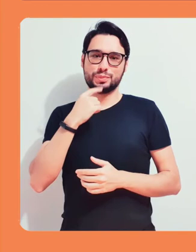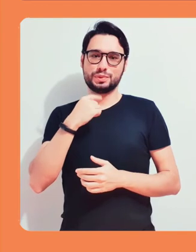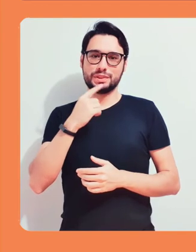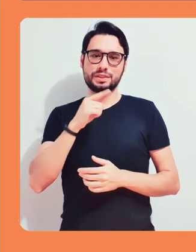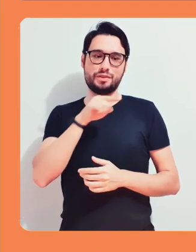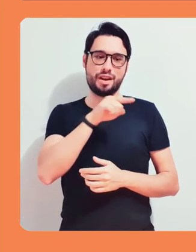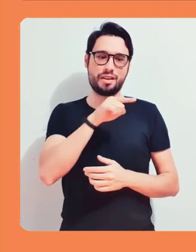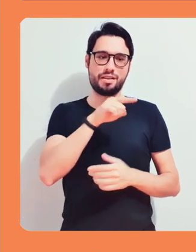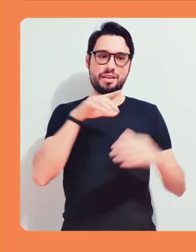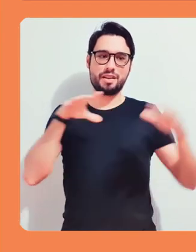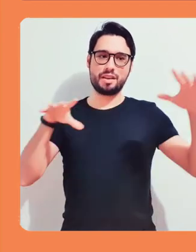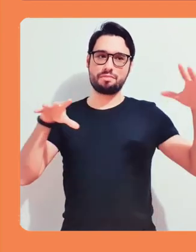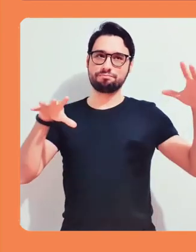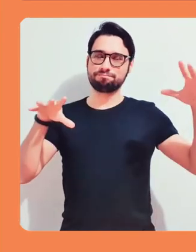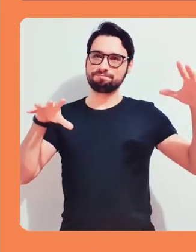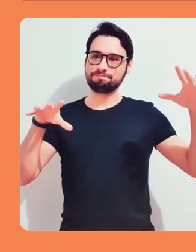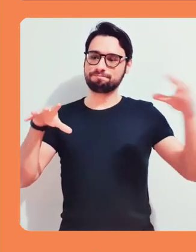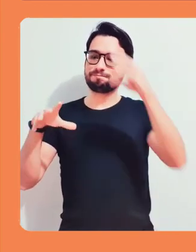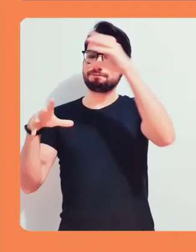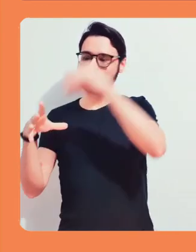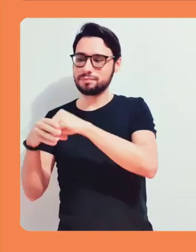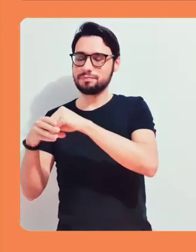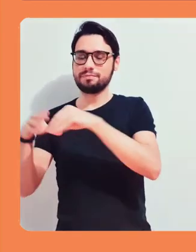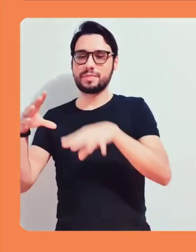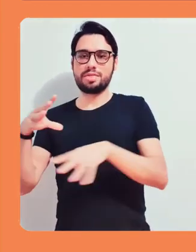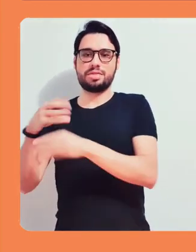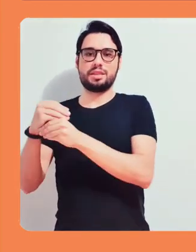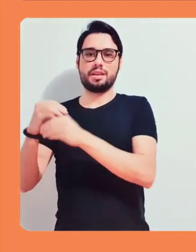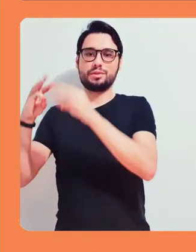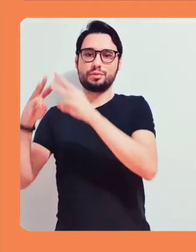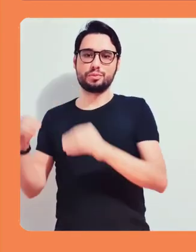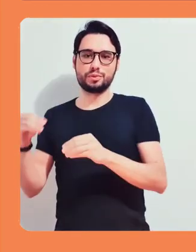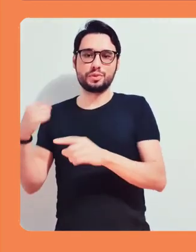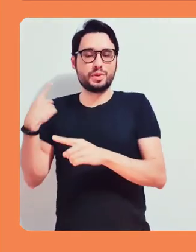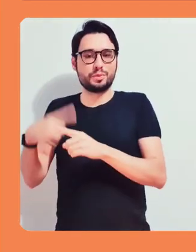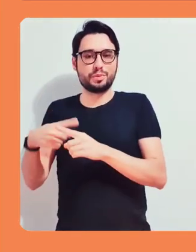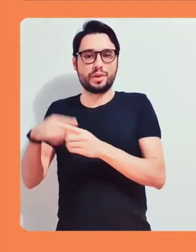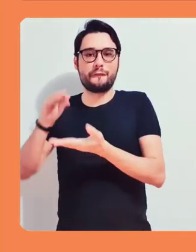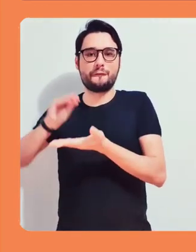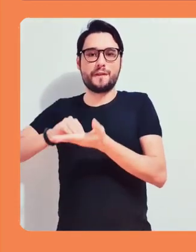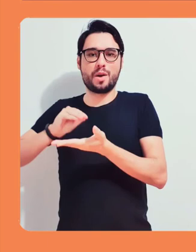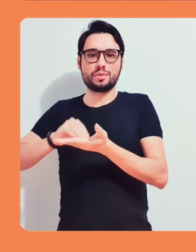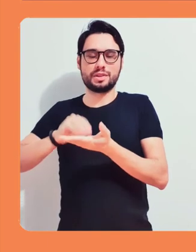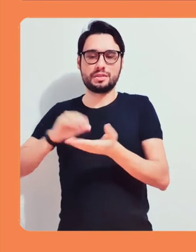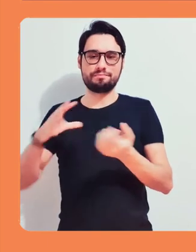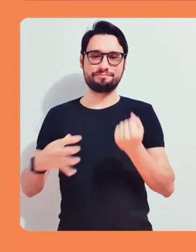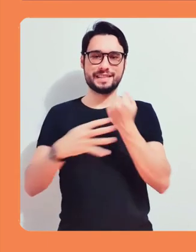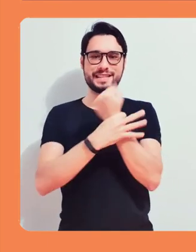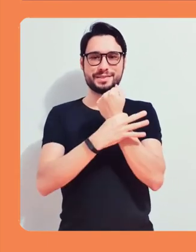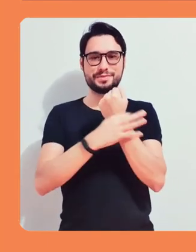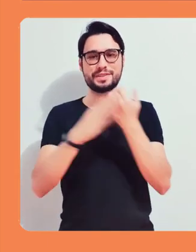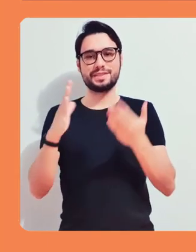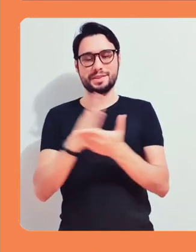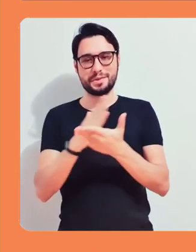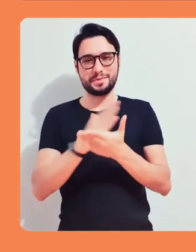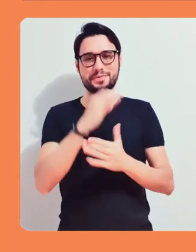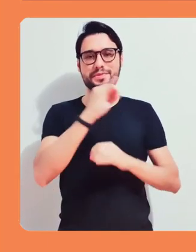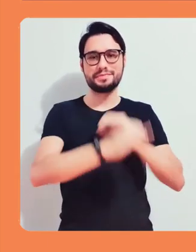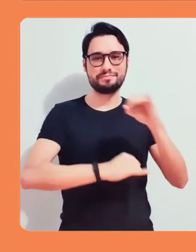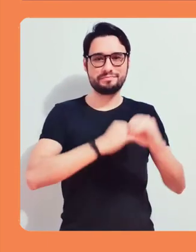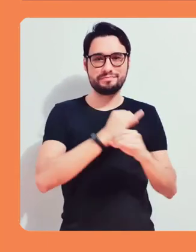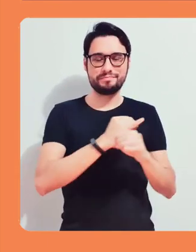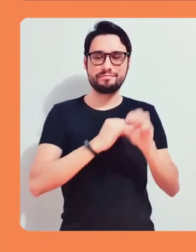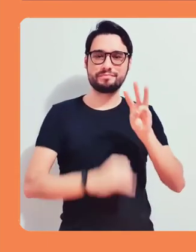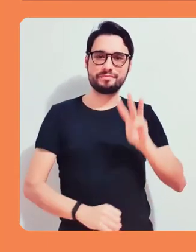Infelizmente, não podemos incluir por conta dessa falta de segurança no servidor. Certo? Isso serve para vários